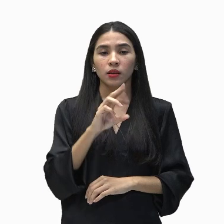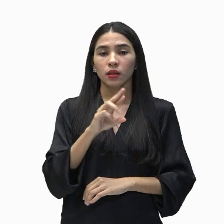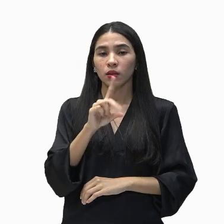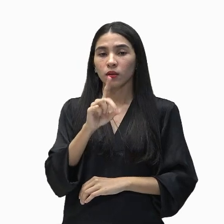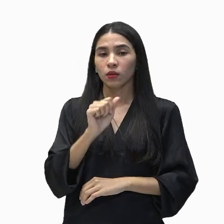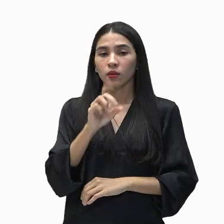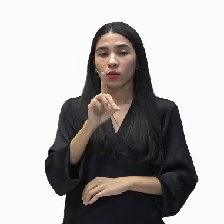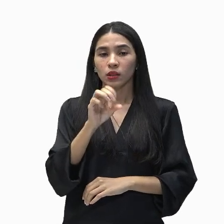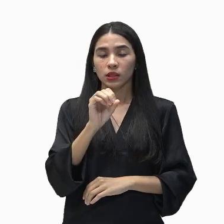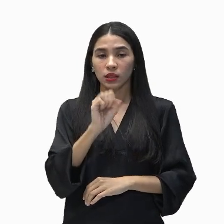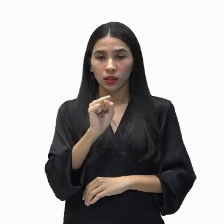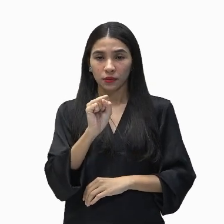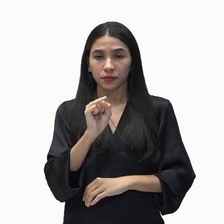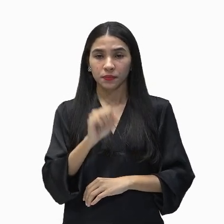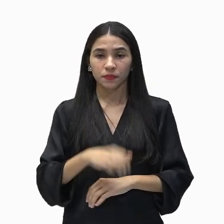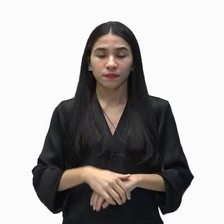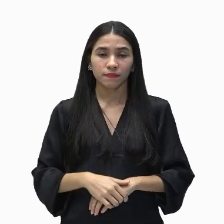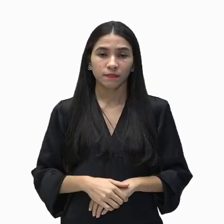cordados